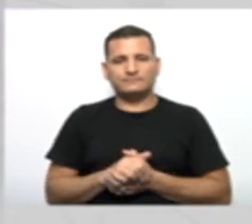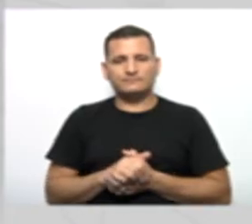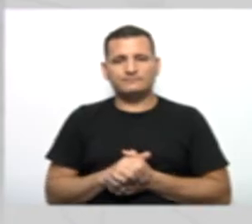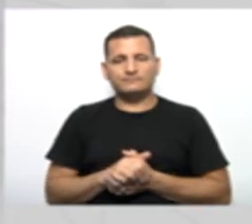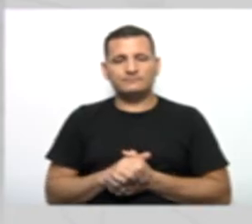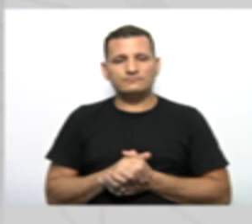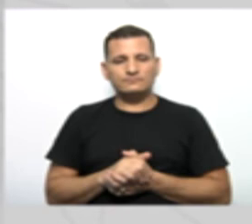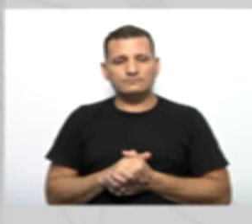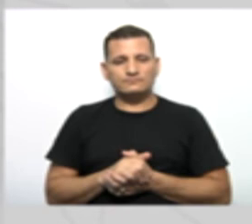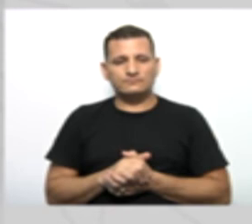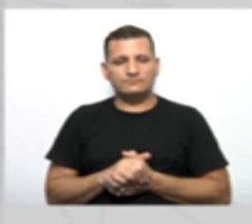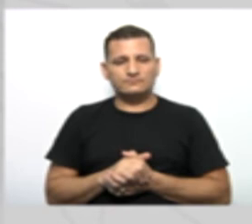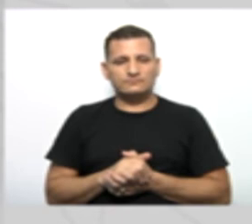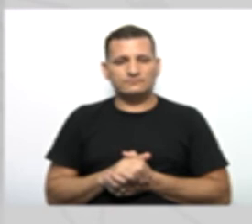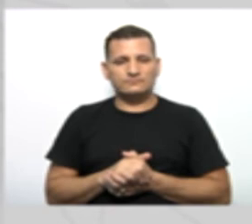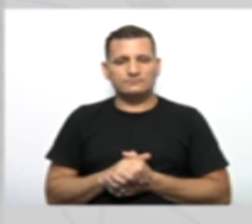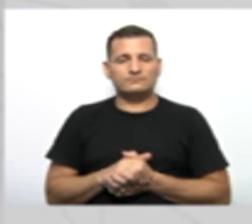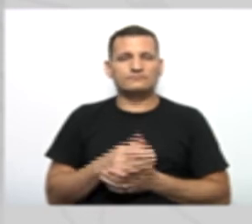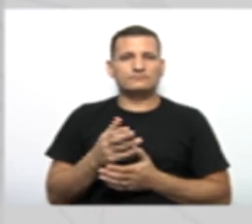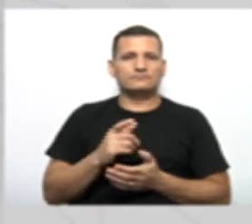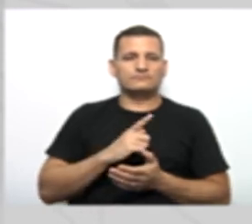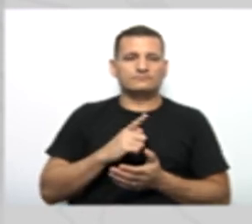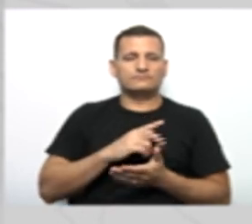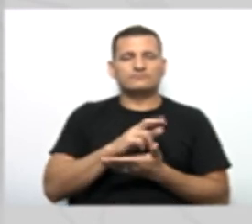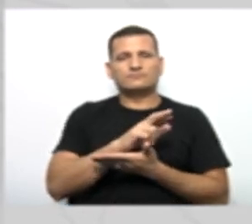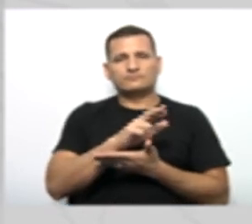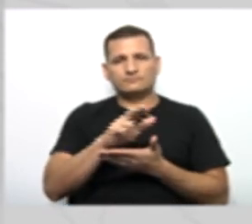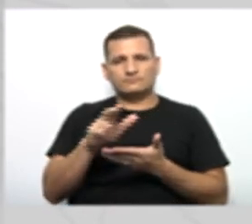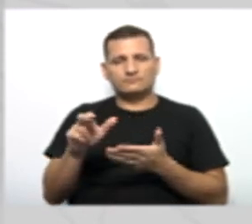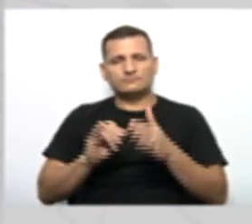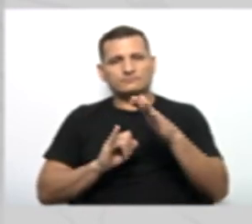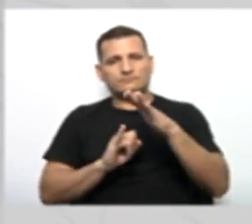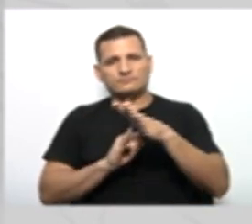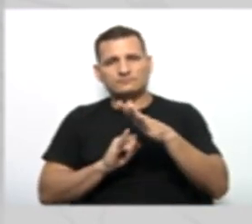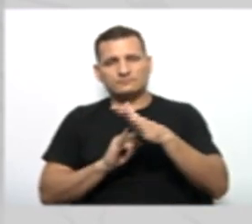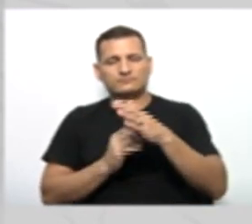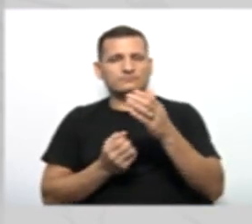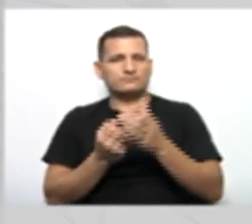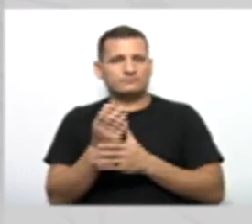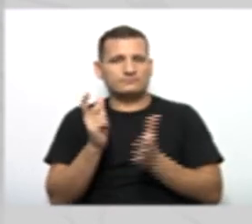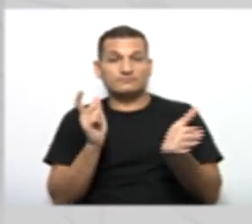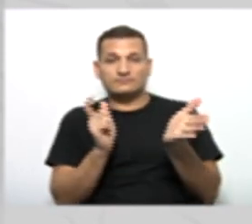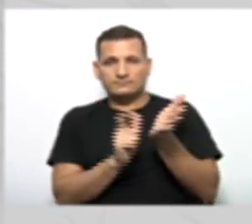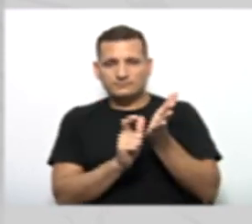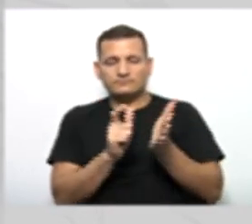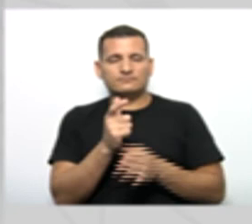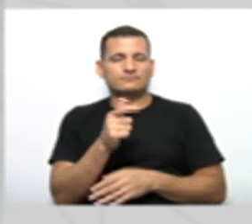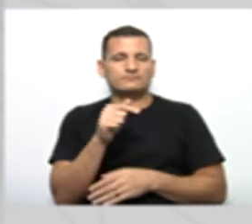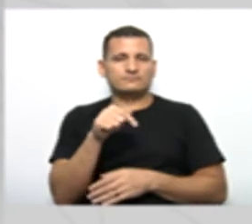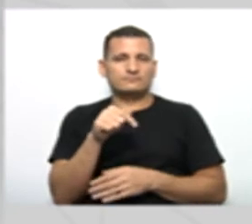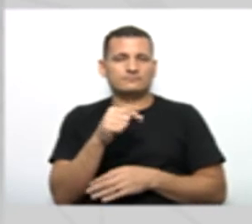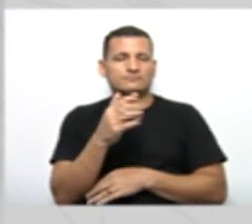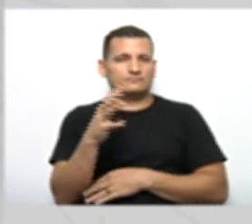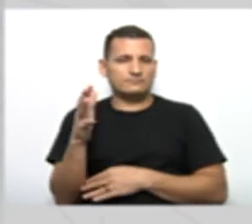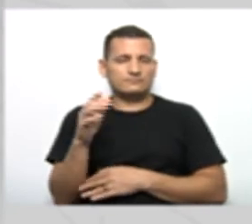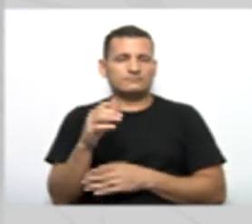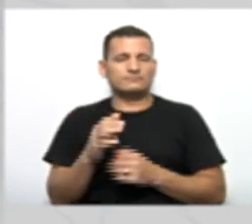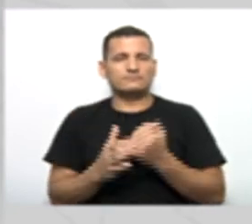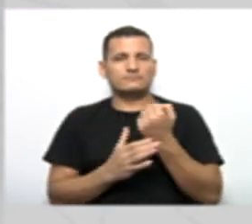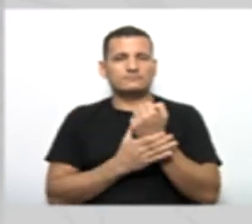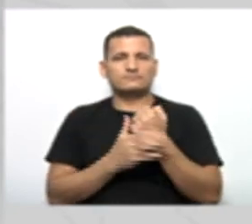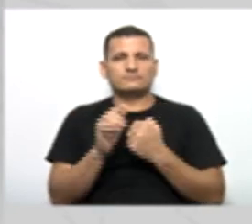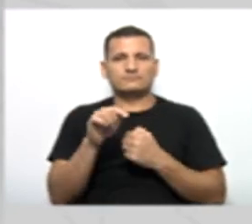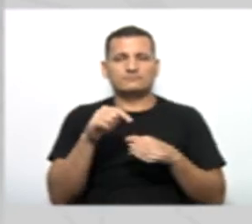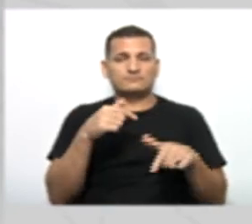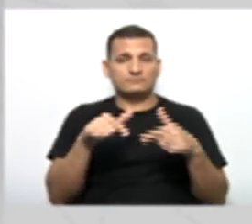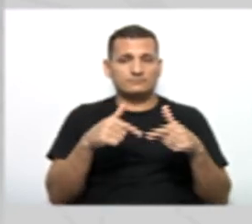Então, existem várias instituições que criaram esses certificados ambientais e que garantem que as atividades da empresa